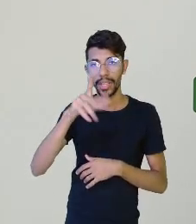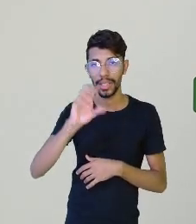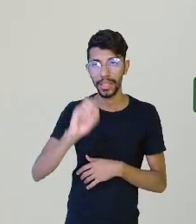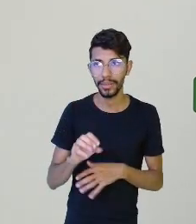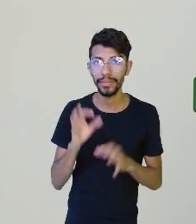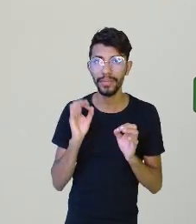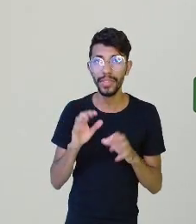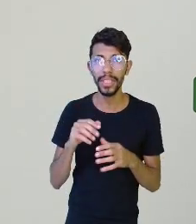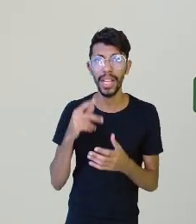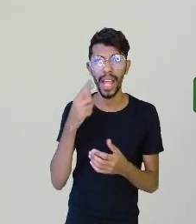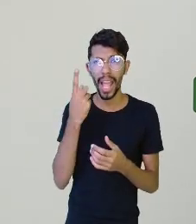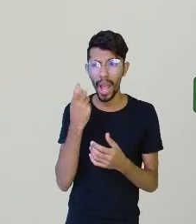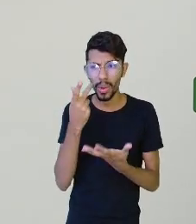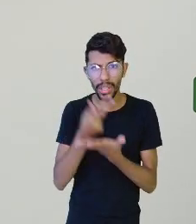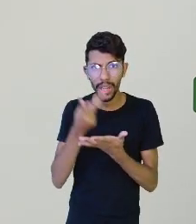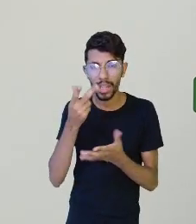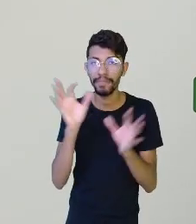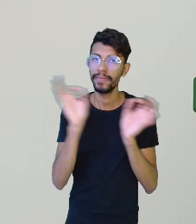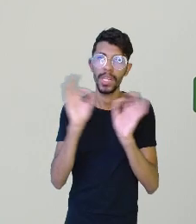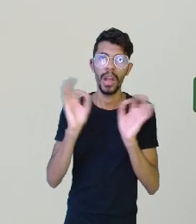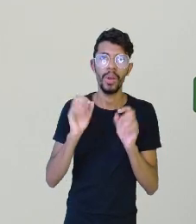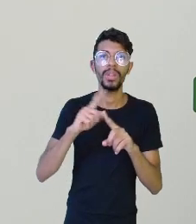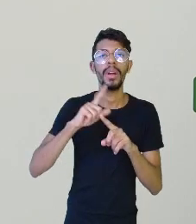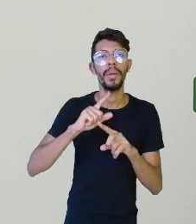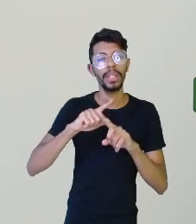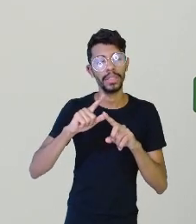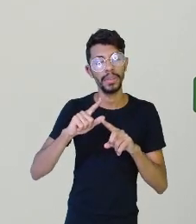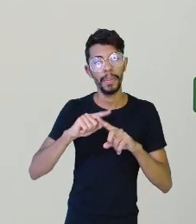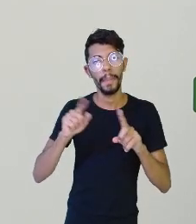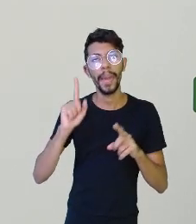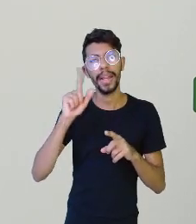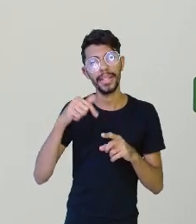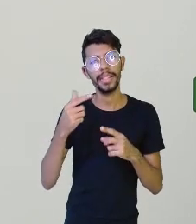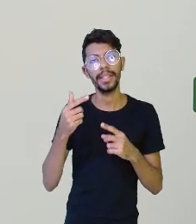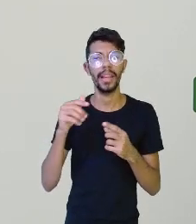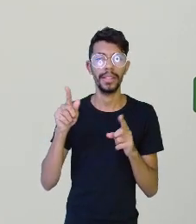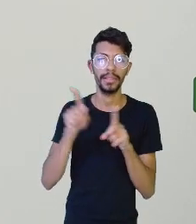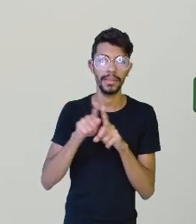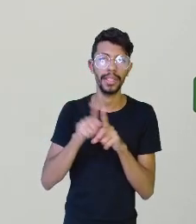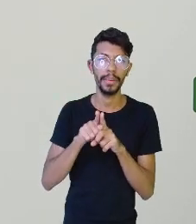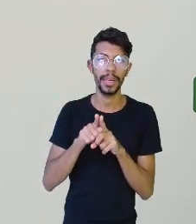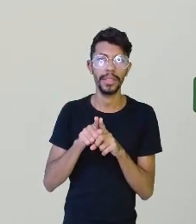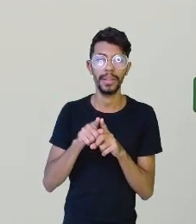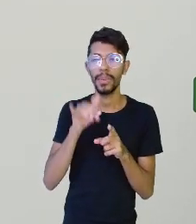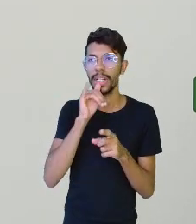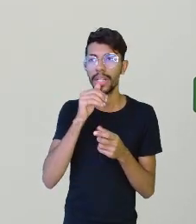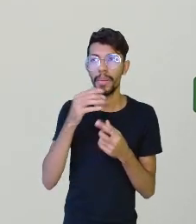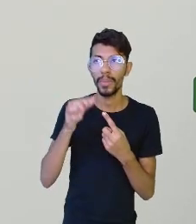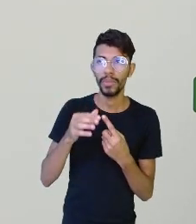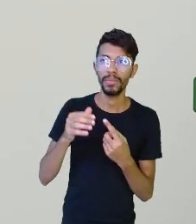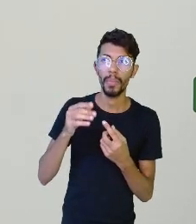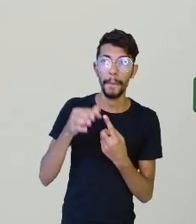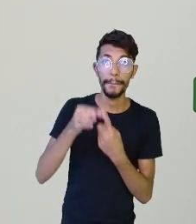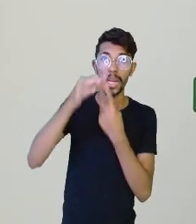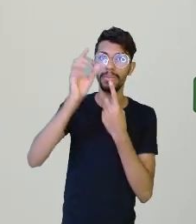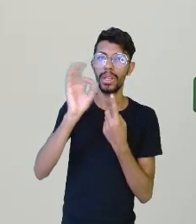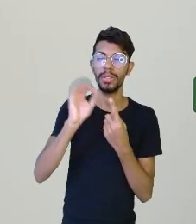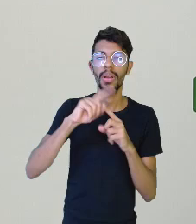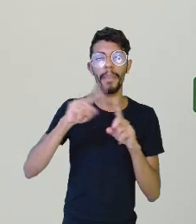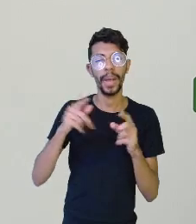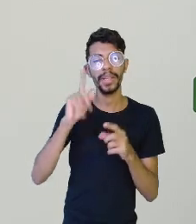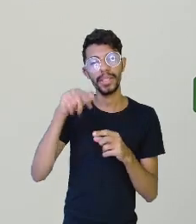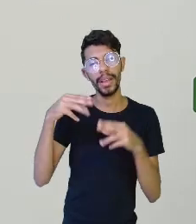não é a única causa, mas é uma das causas porque esse fenômeno acontece. Vamos continuar assim agora a nossa